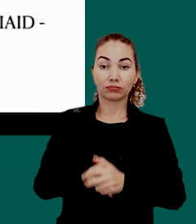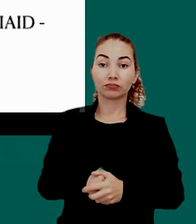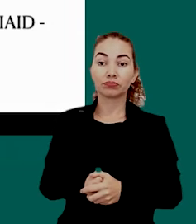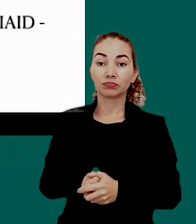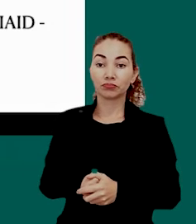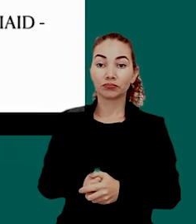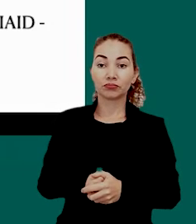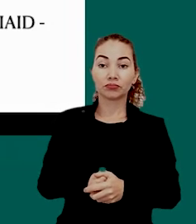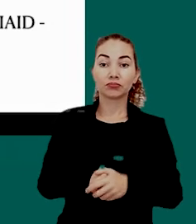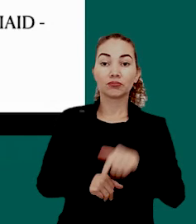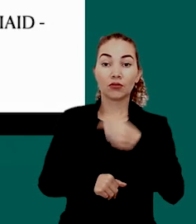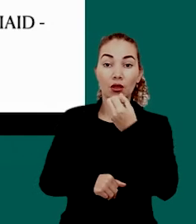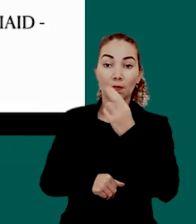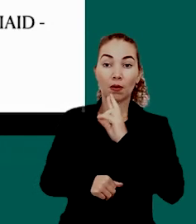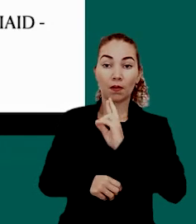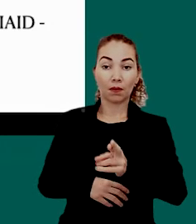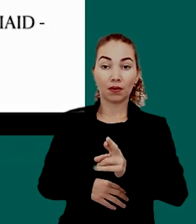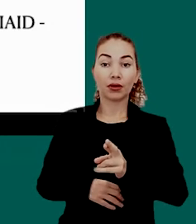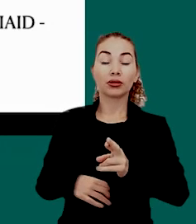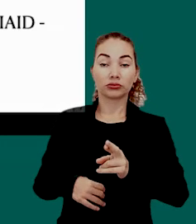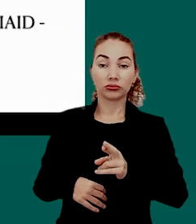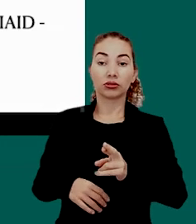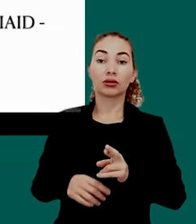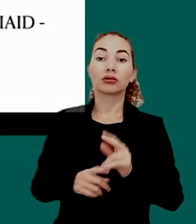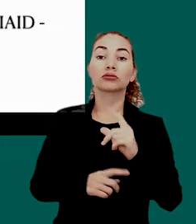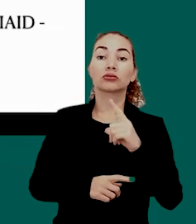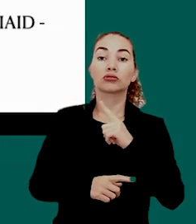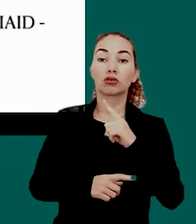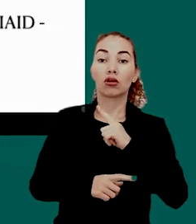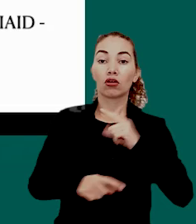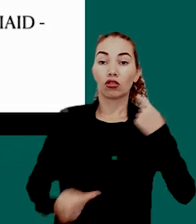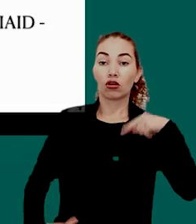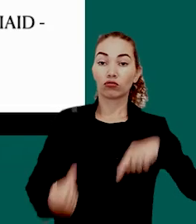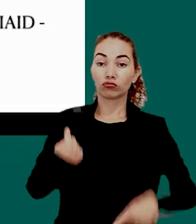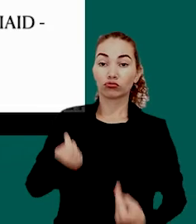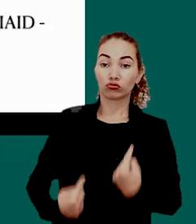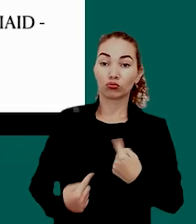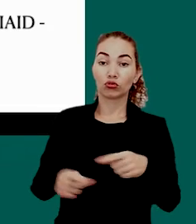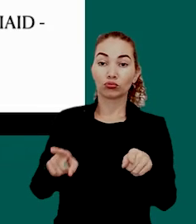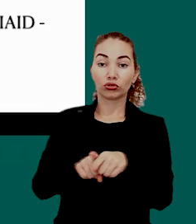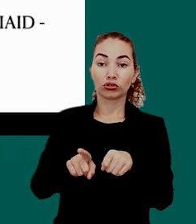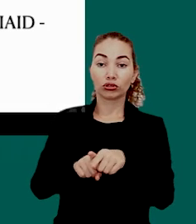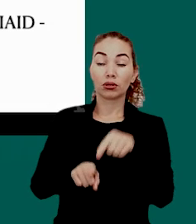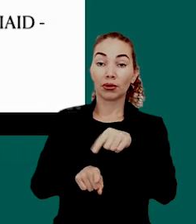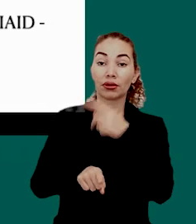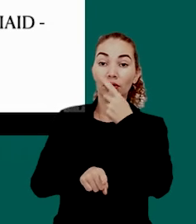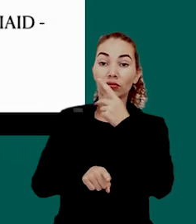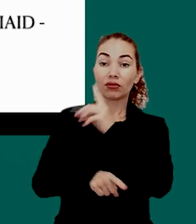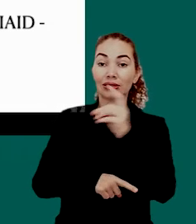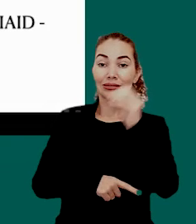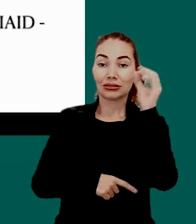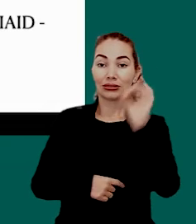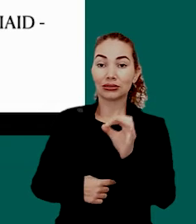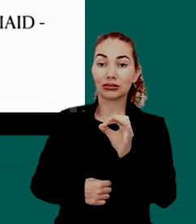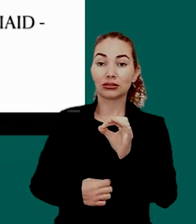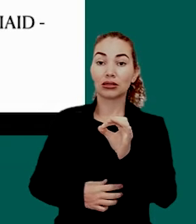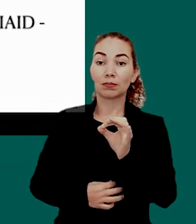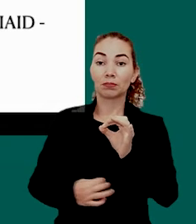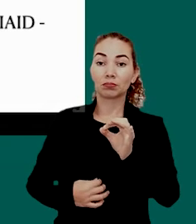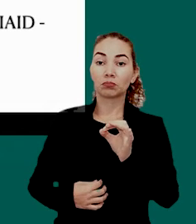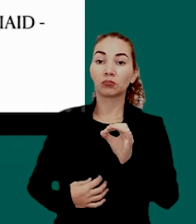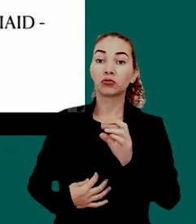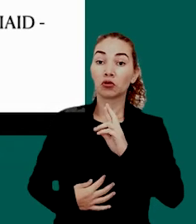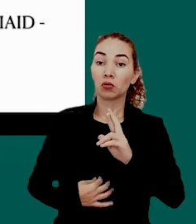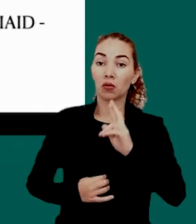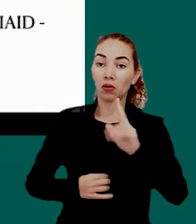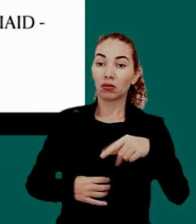1/2 revelou bons resultados para a resposta imune por anticorpos e celular, e eles afirmam 100% de eficácia